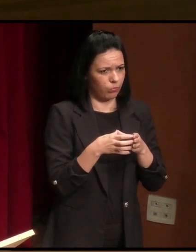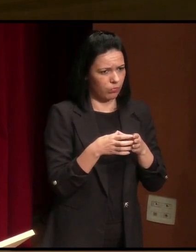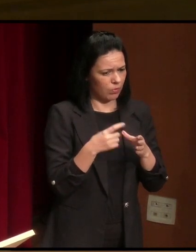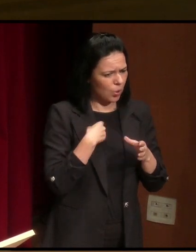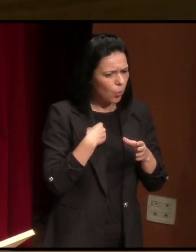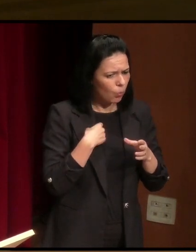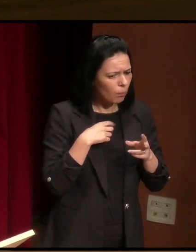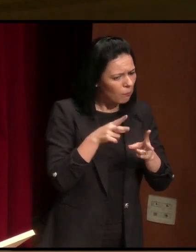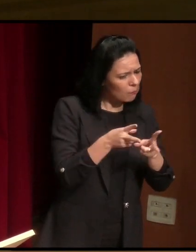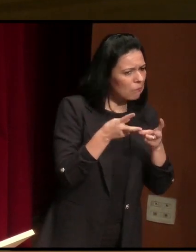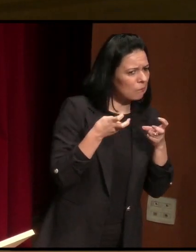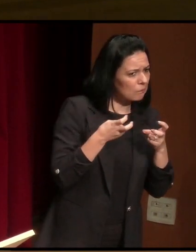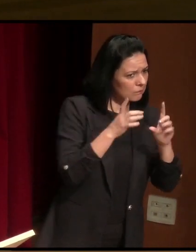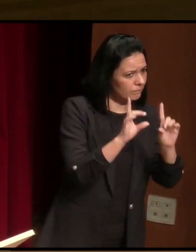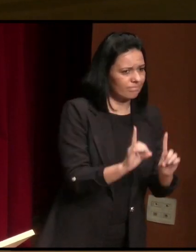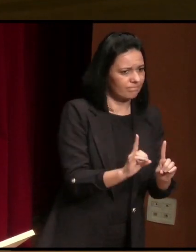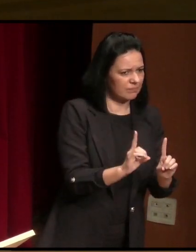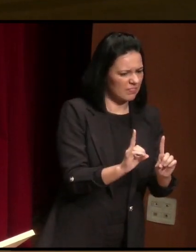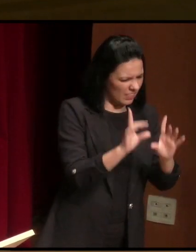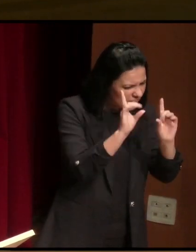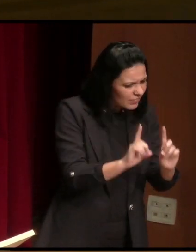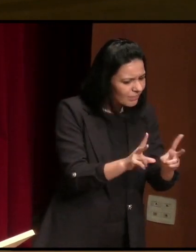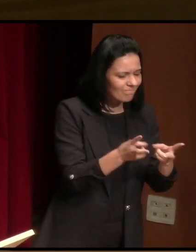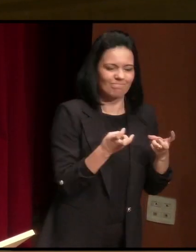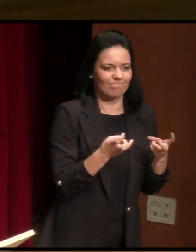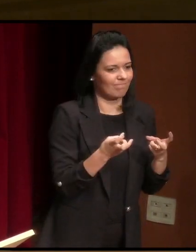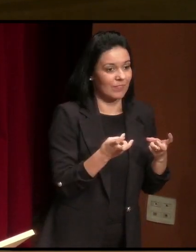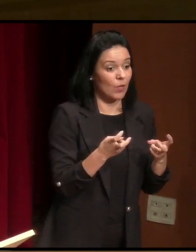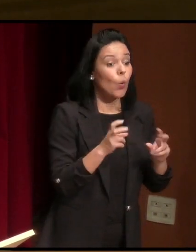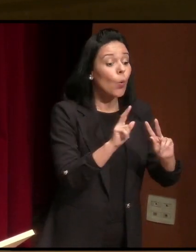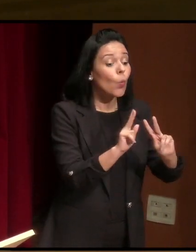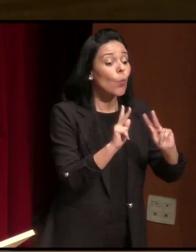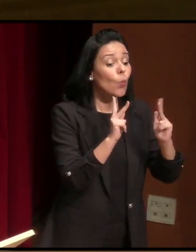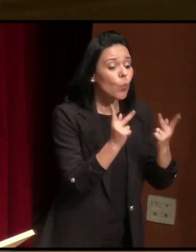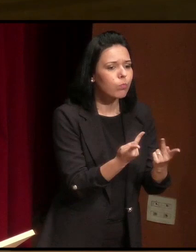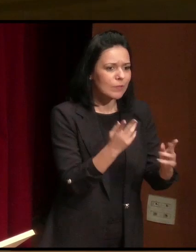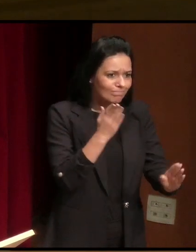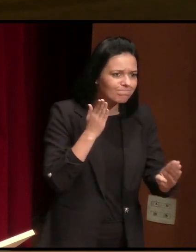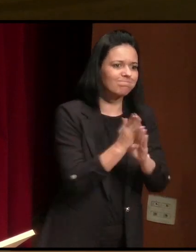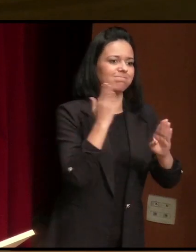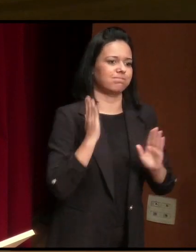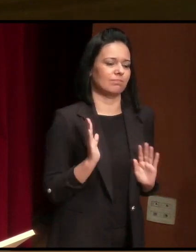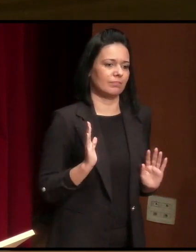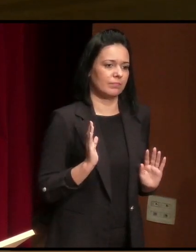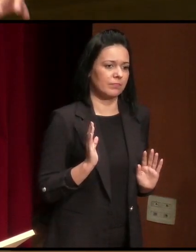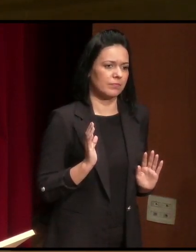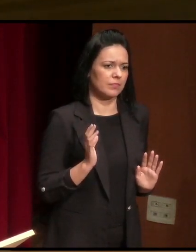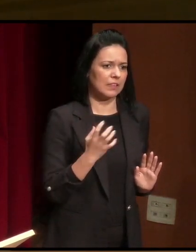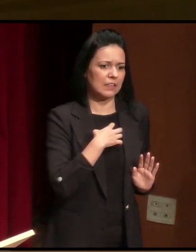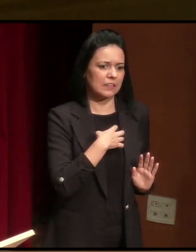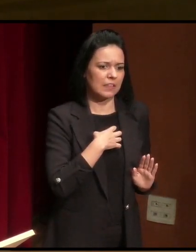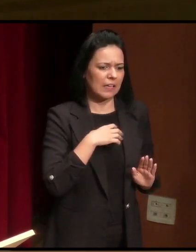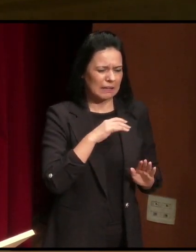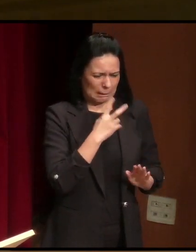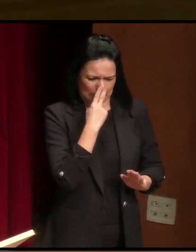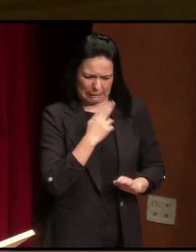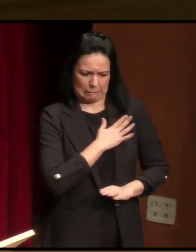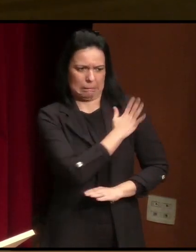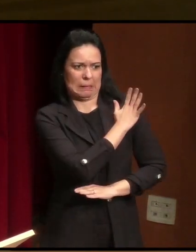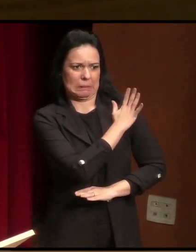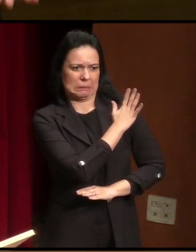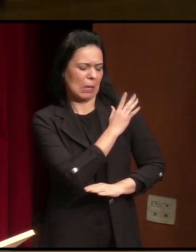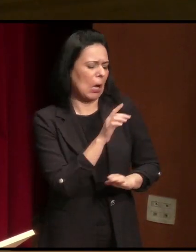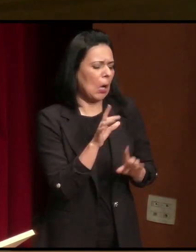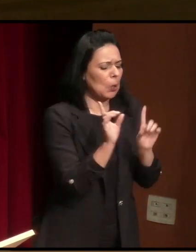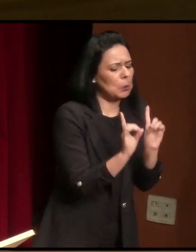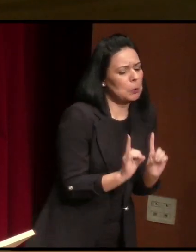de ninguém, porque eu olho para o ser humano, e quando você passa a olhar para o ser humano, você tira esse preconceito de